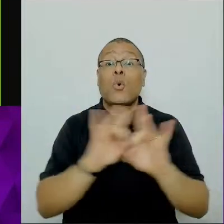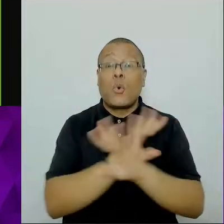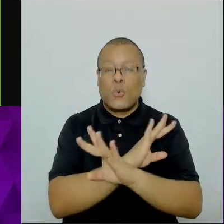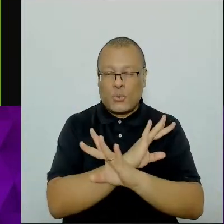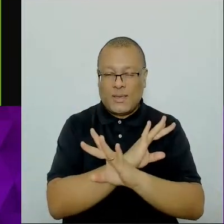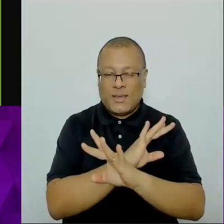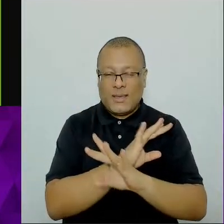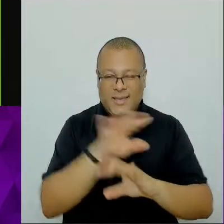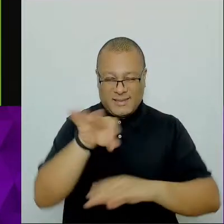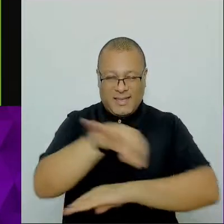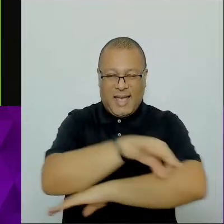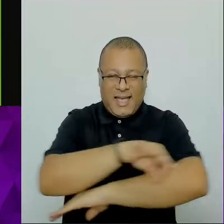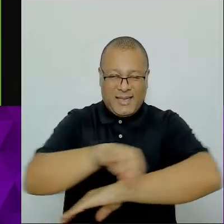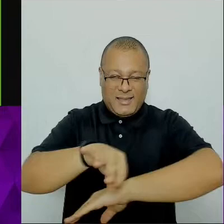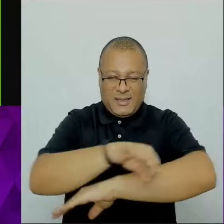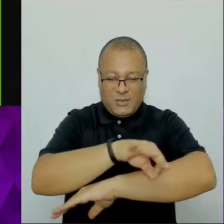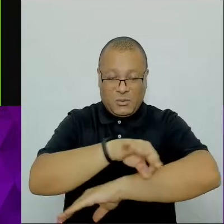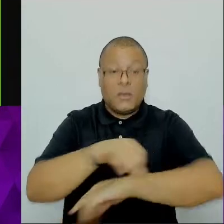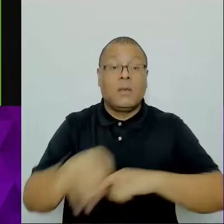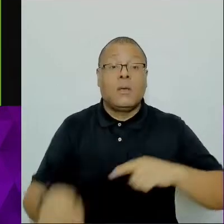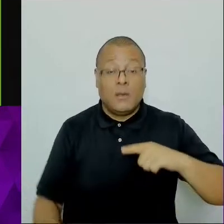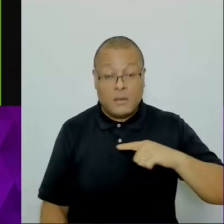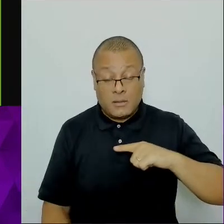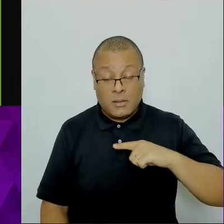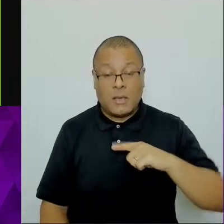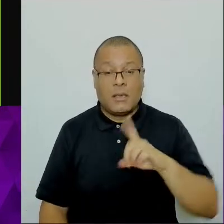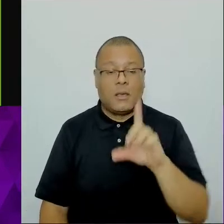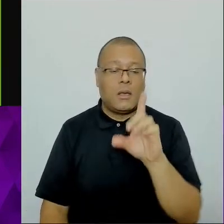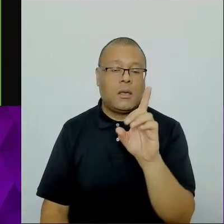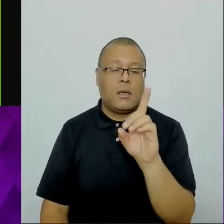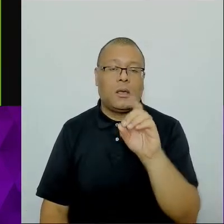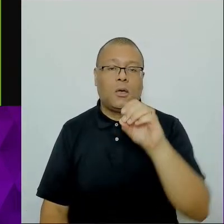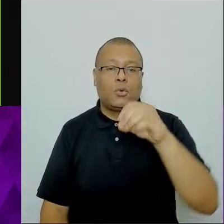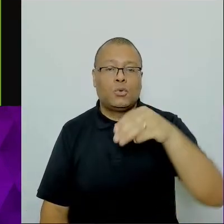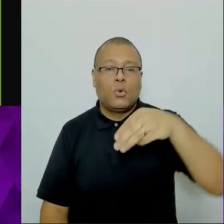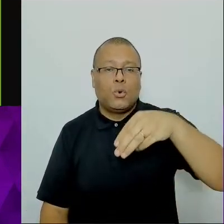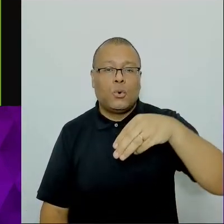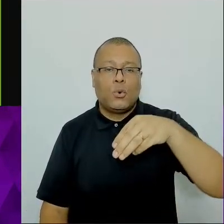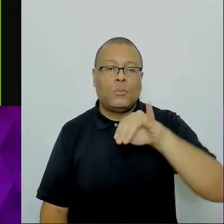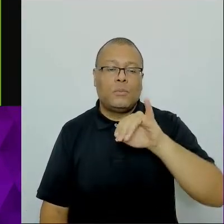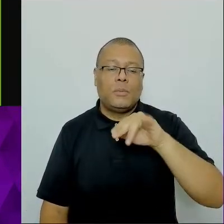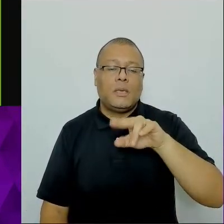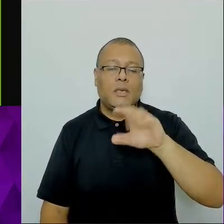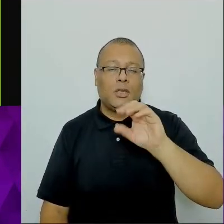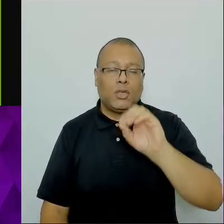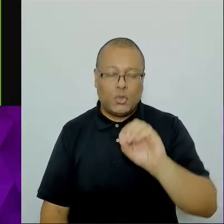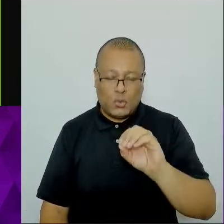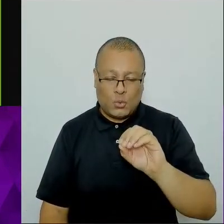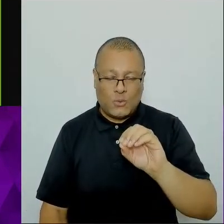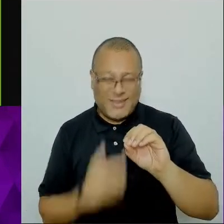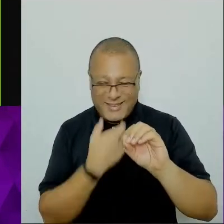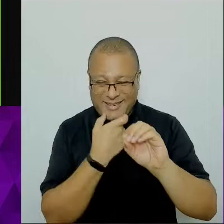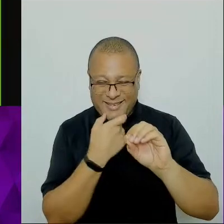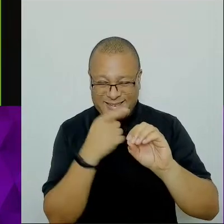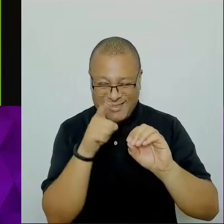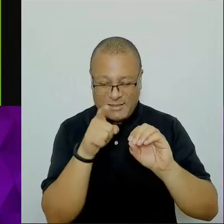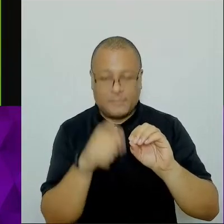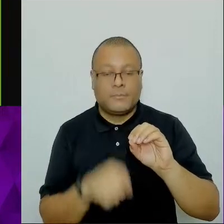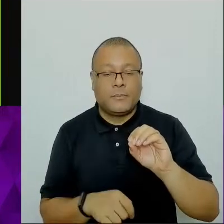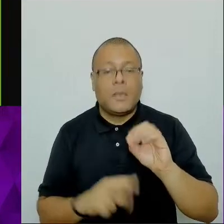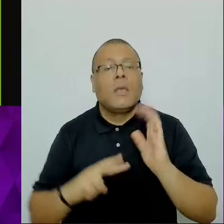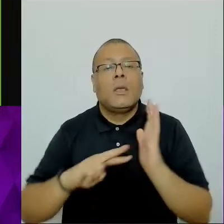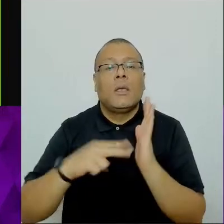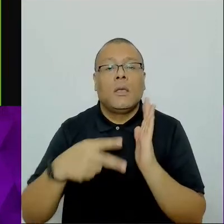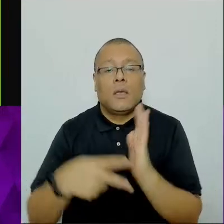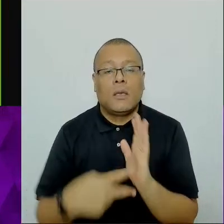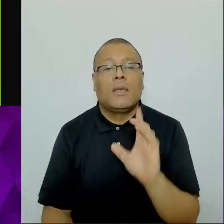hexagonal, a gente também tem o domínio. E aqui é bem legal, assim, que a gente pode aplicar bem forte a questão do